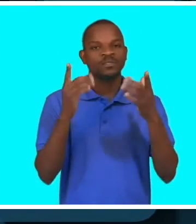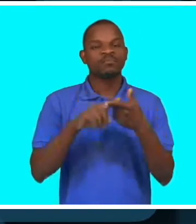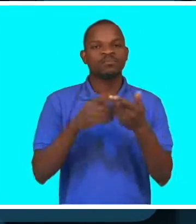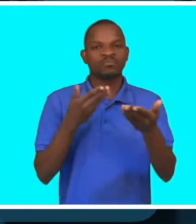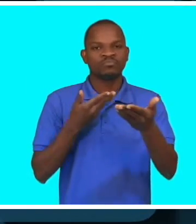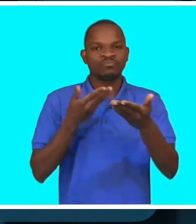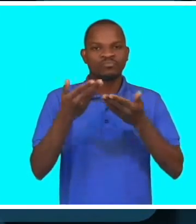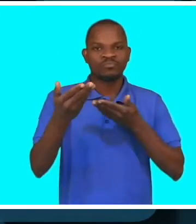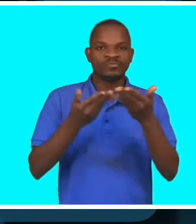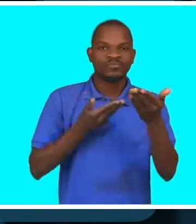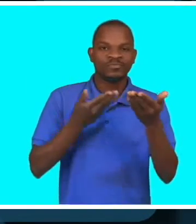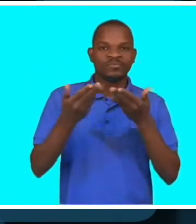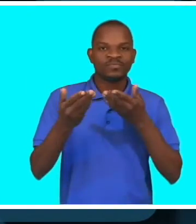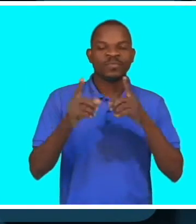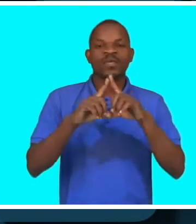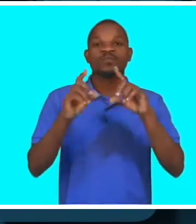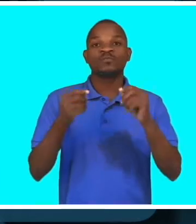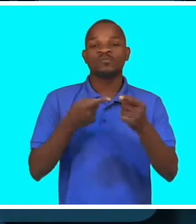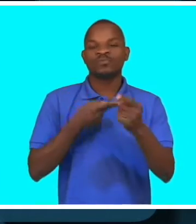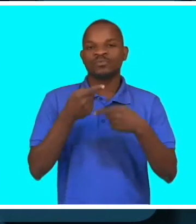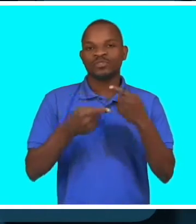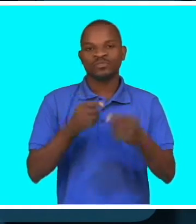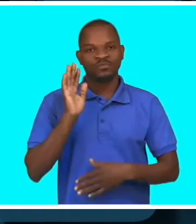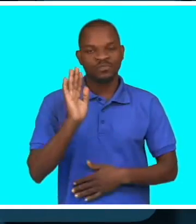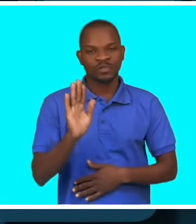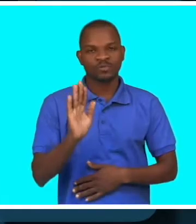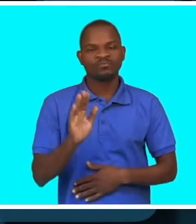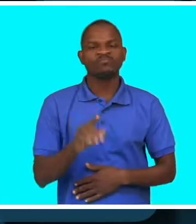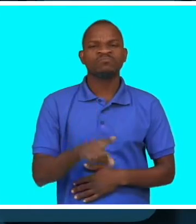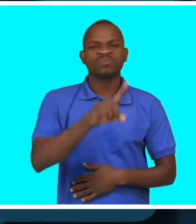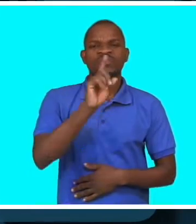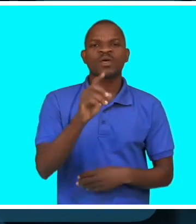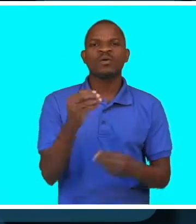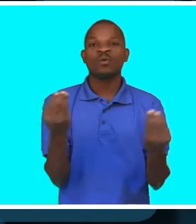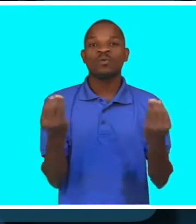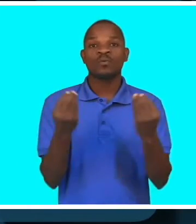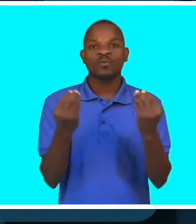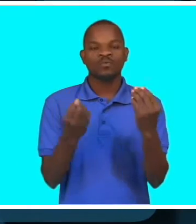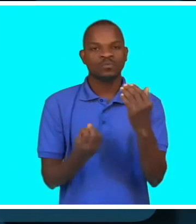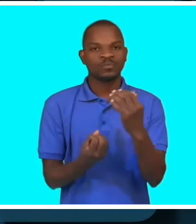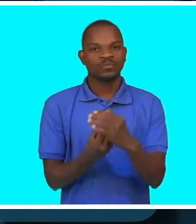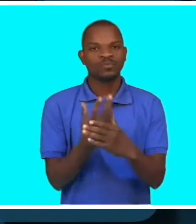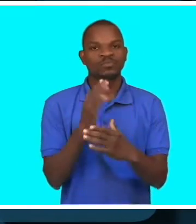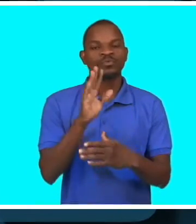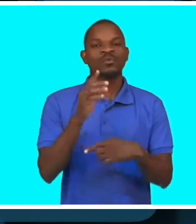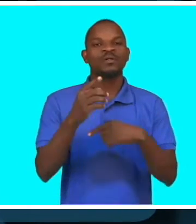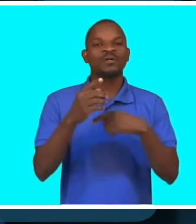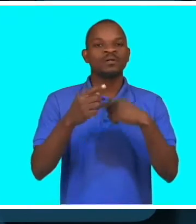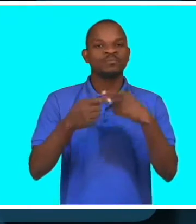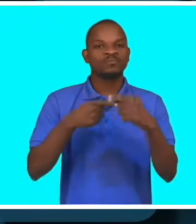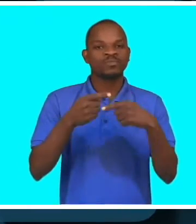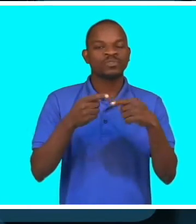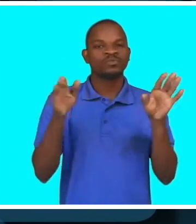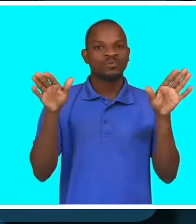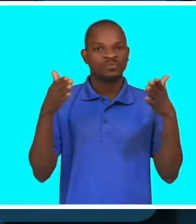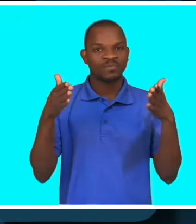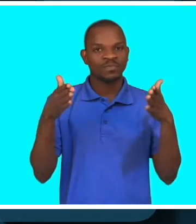partilhar um pouco daquilo que é o seu projeto. Maurício, como é que surge a sua empresa?